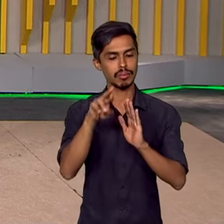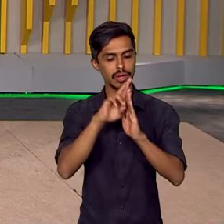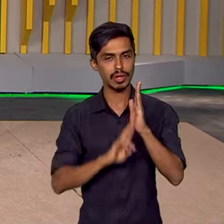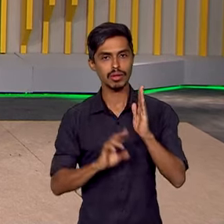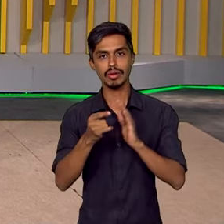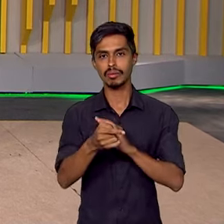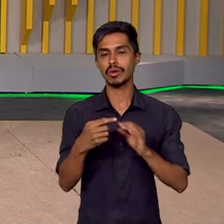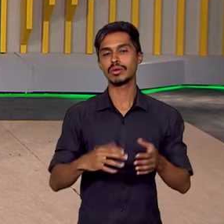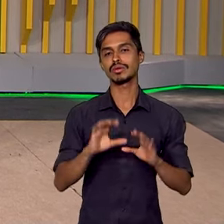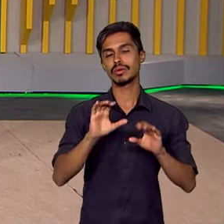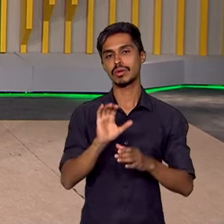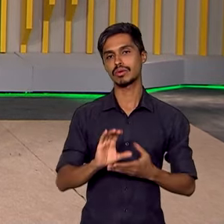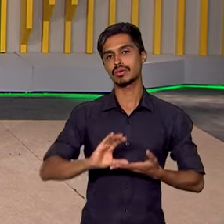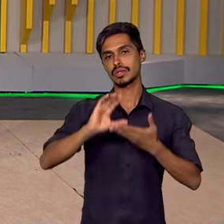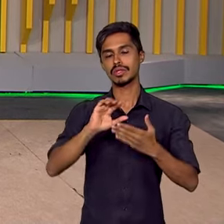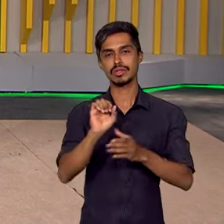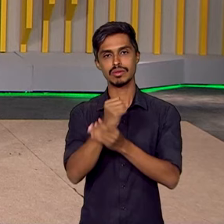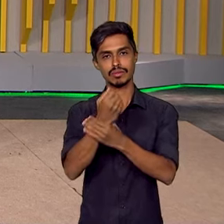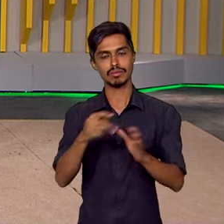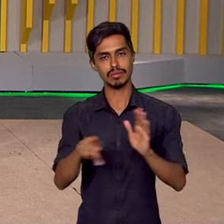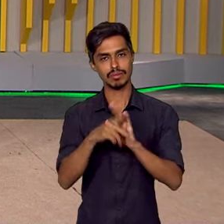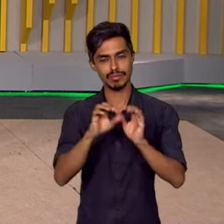pelo Conselho de Segurança da ONU?